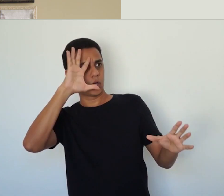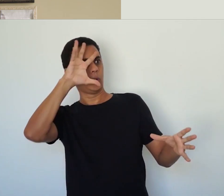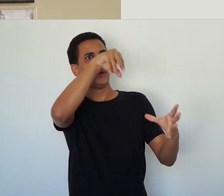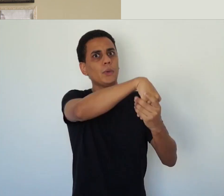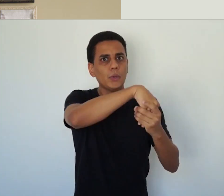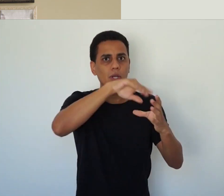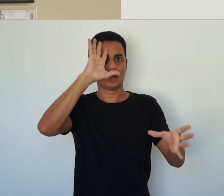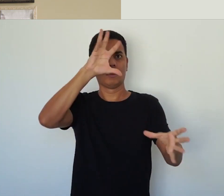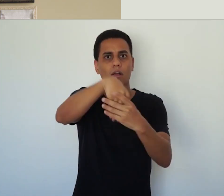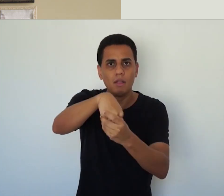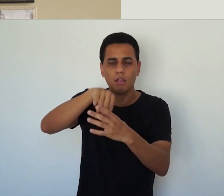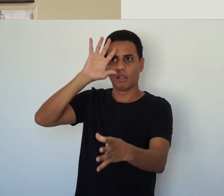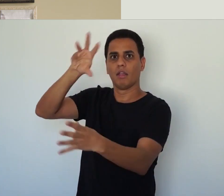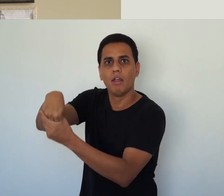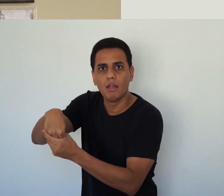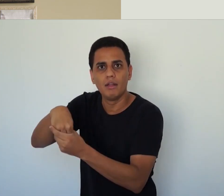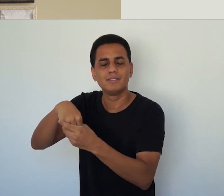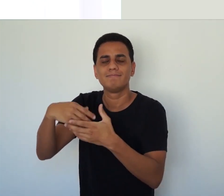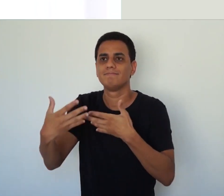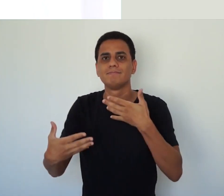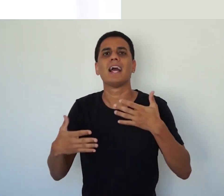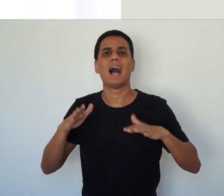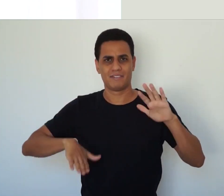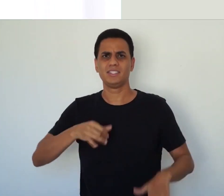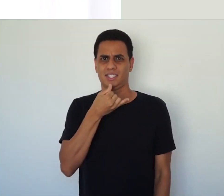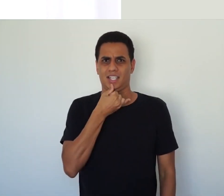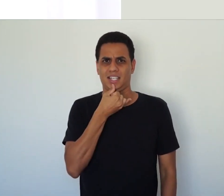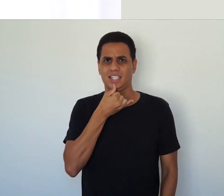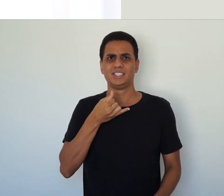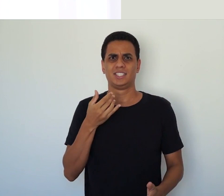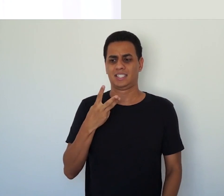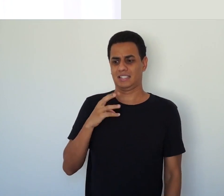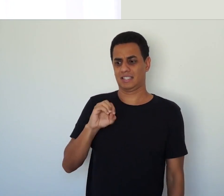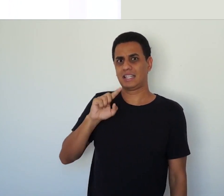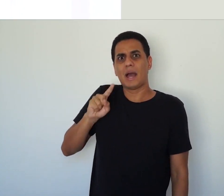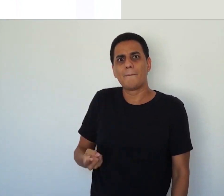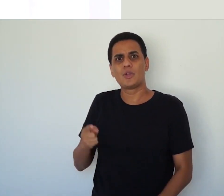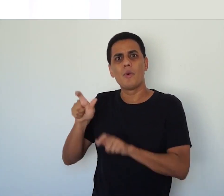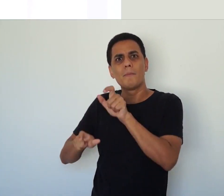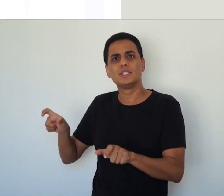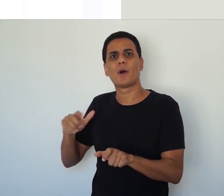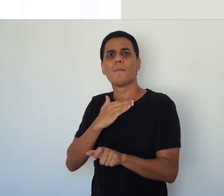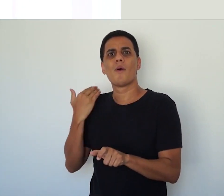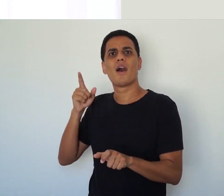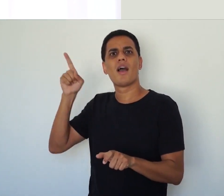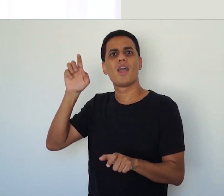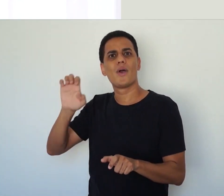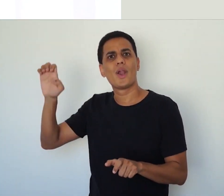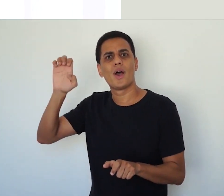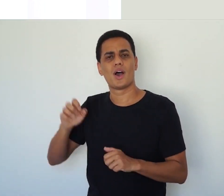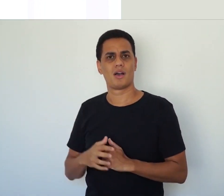vamos sendo envolvidos por elas, não é? É triste para nós ouvir, por exemplo, que mais de 30 mil pessoas já morreram na